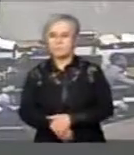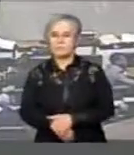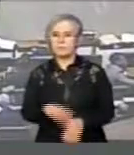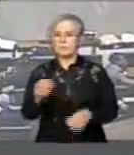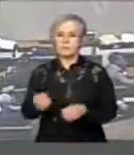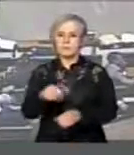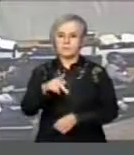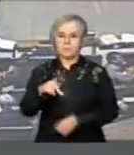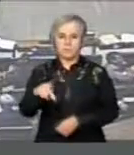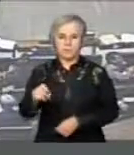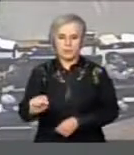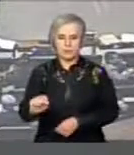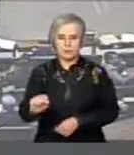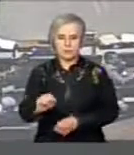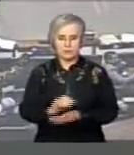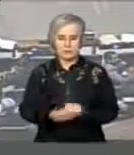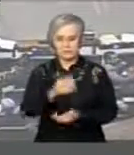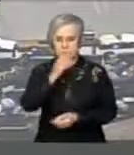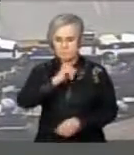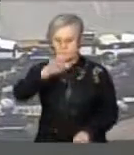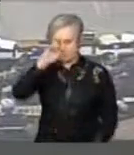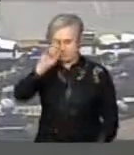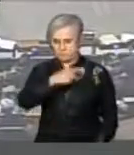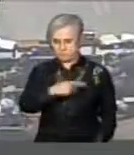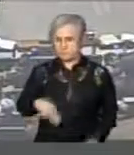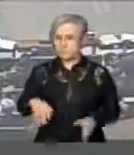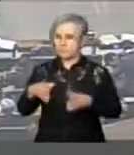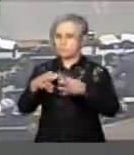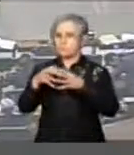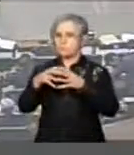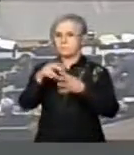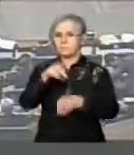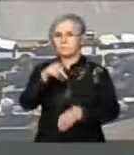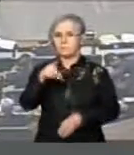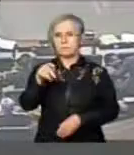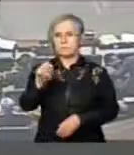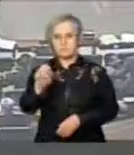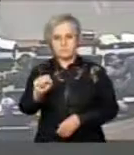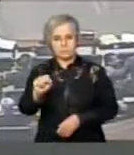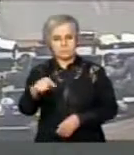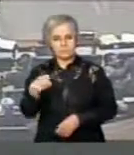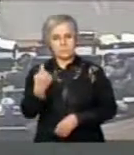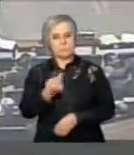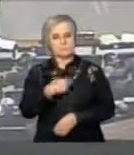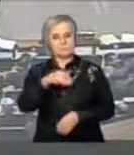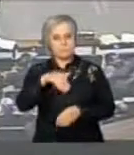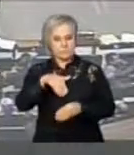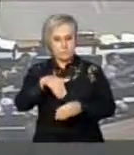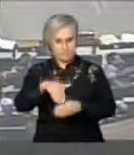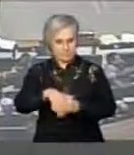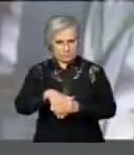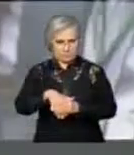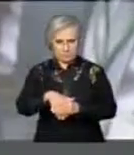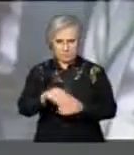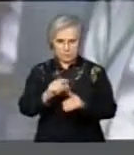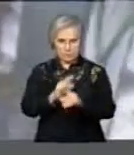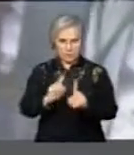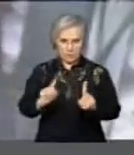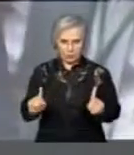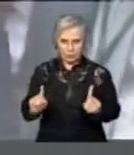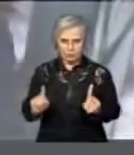vota o PPS? O senhor presidente, a bancada do PPS vai votar